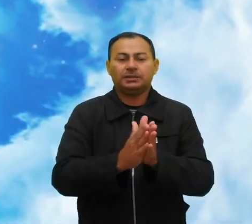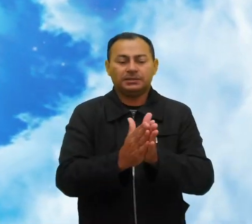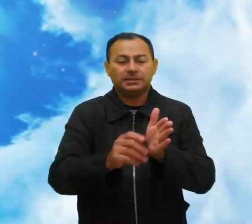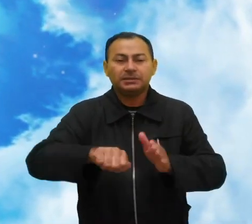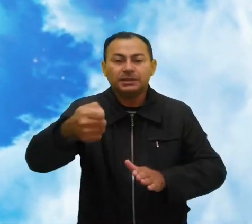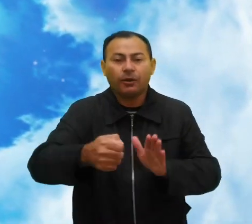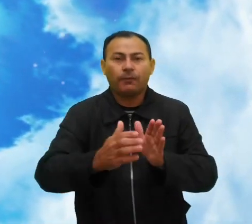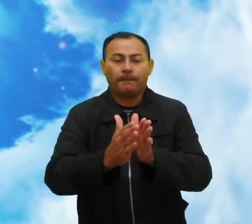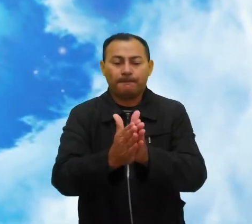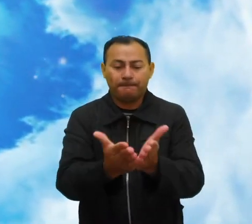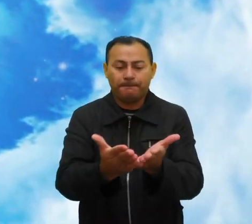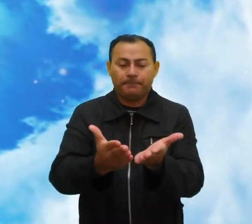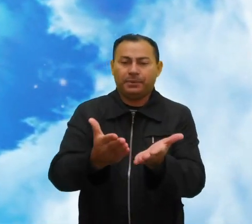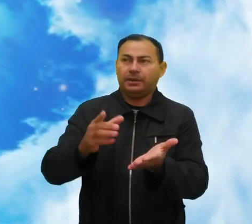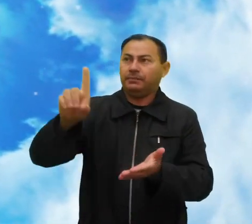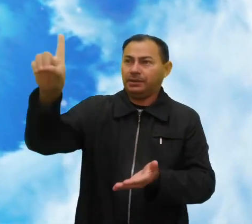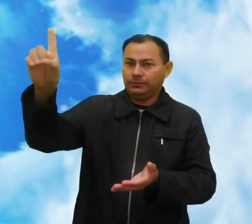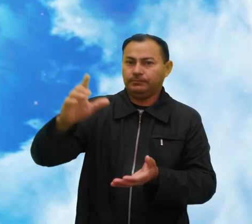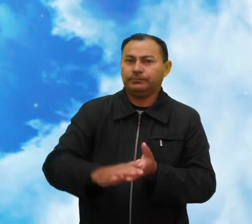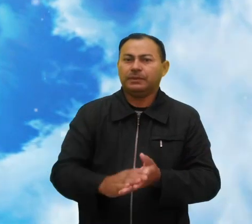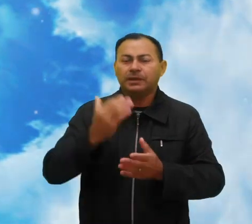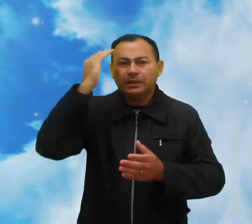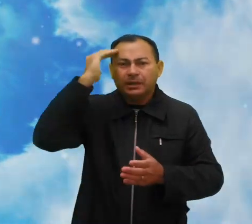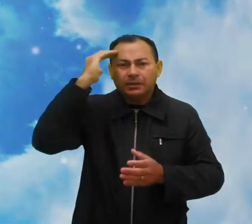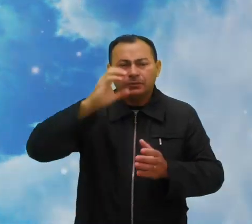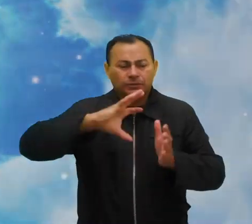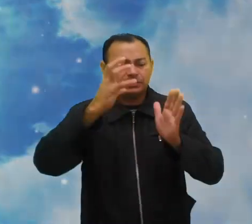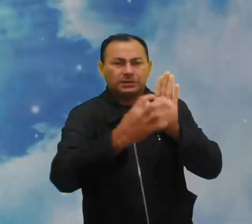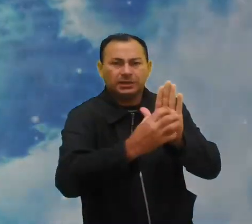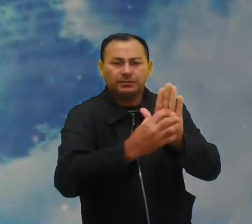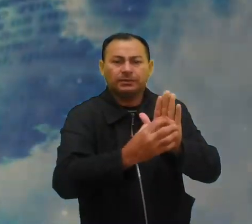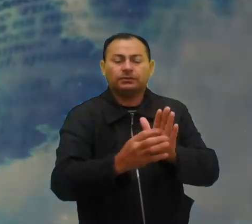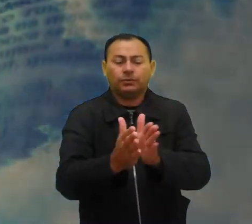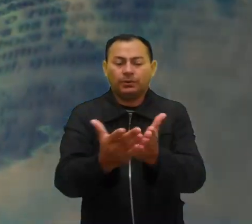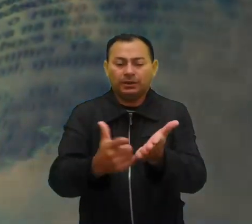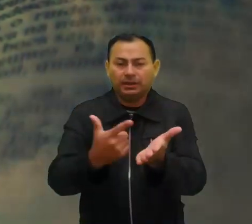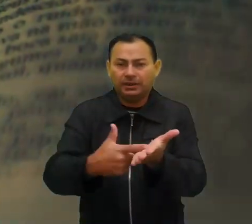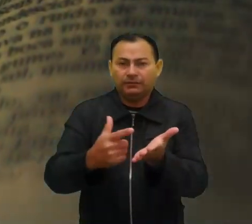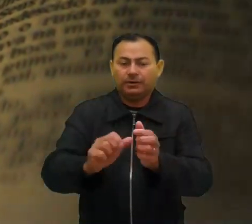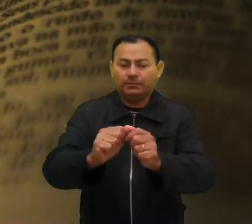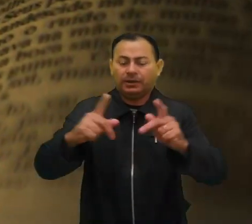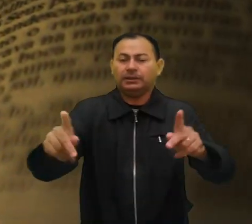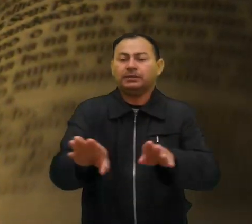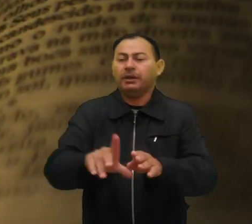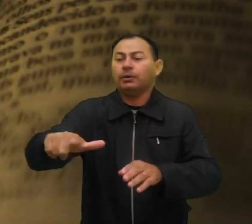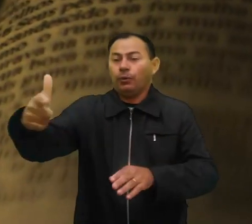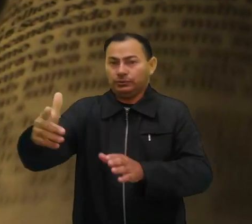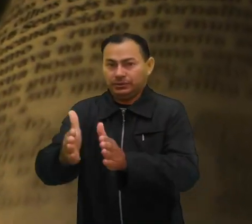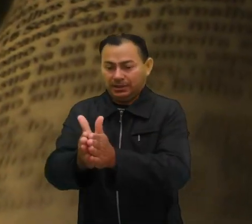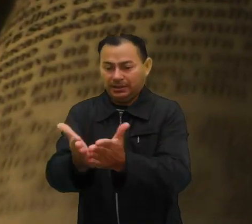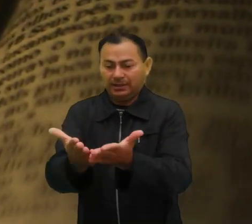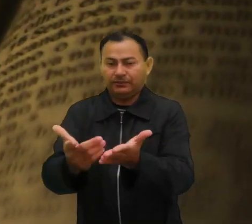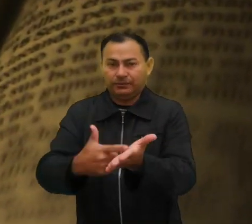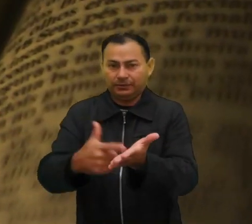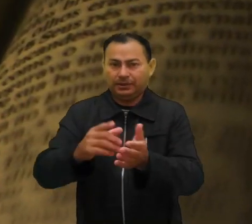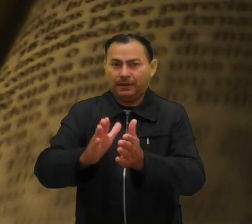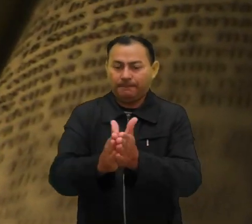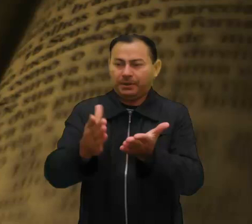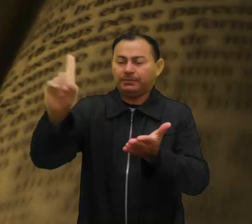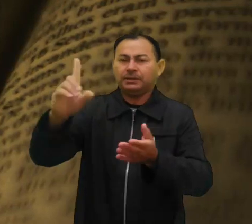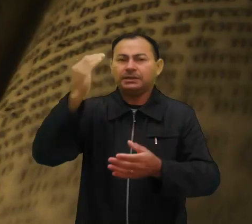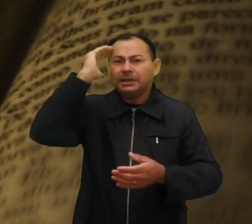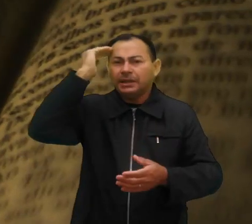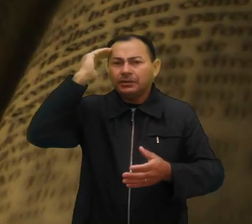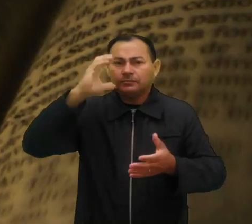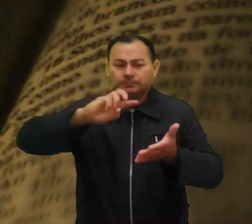você procurar a ocorrência do símbolo que aparece no Apocalipse em outras referências bíblicas e entender o significado naquele